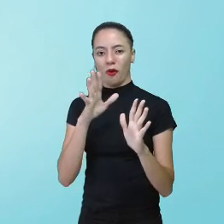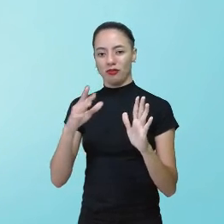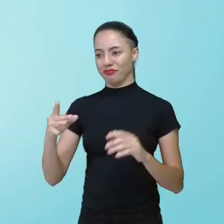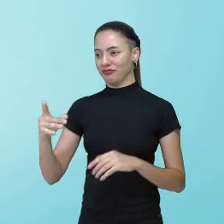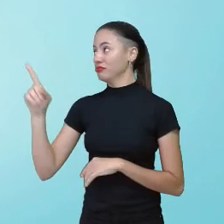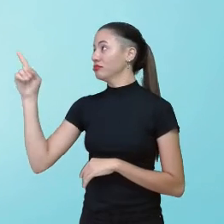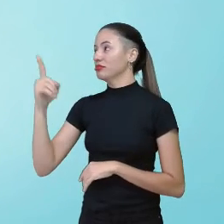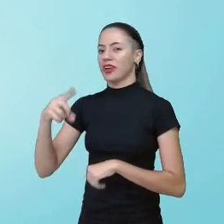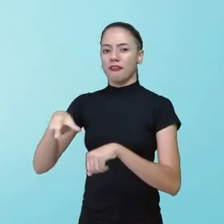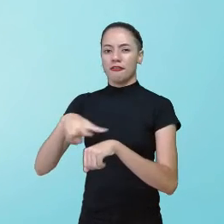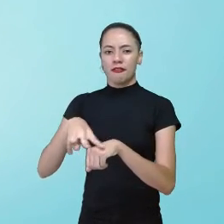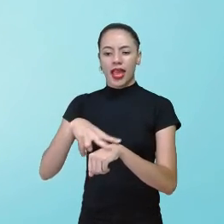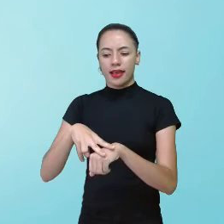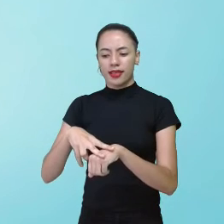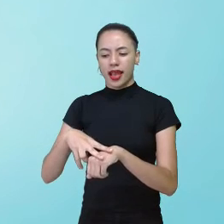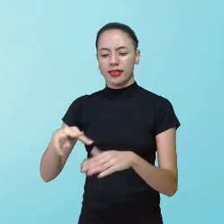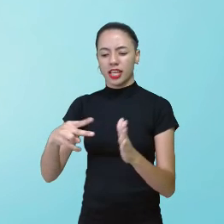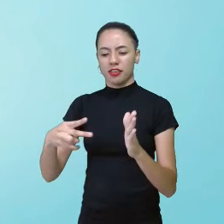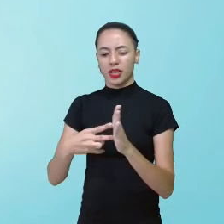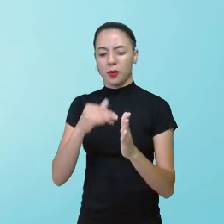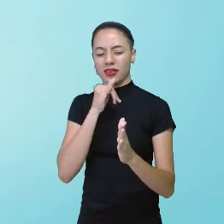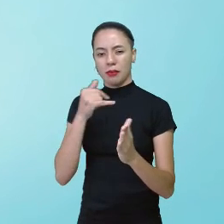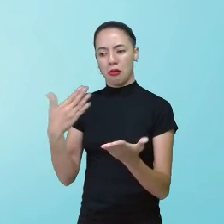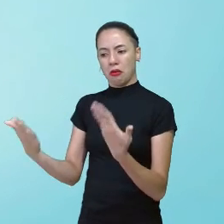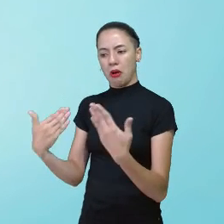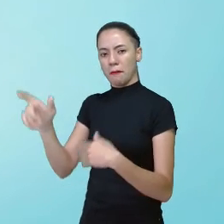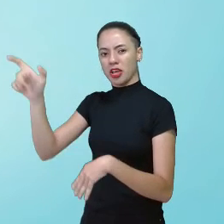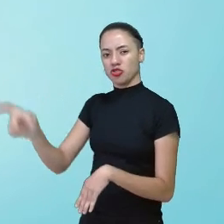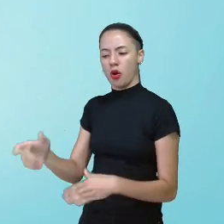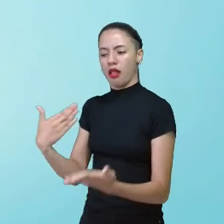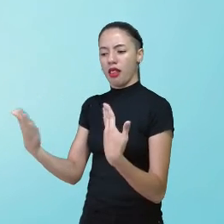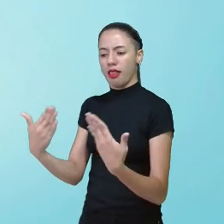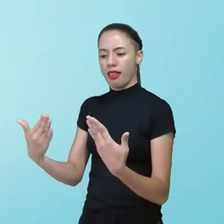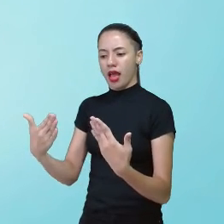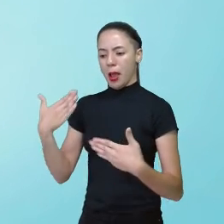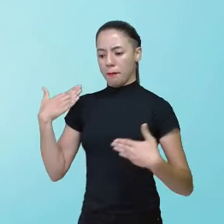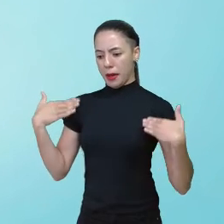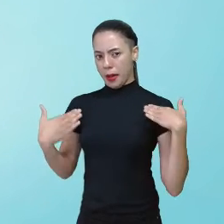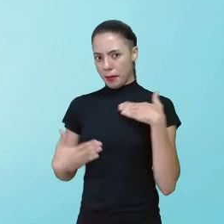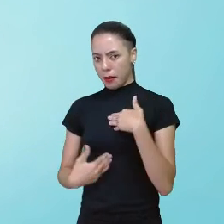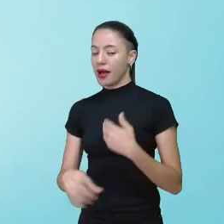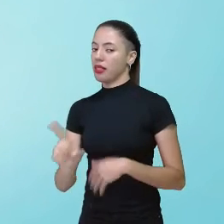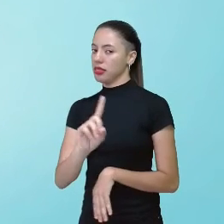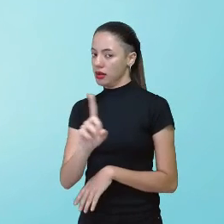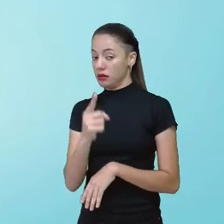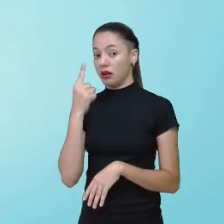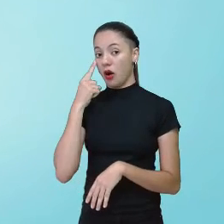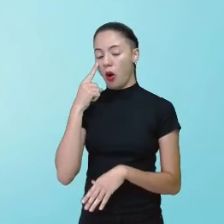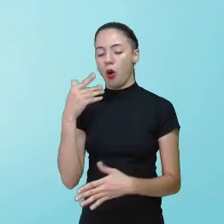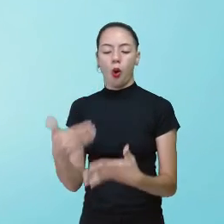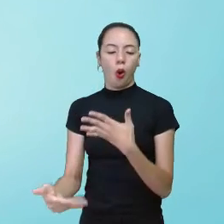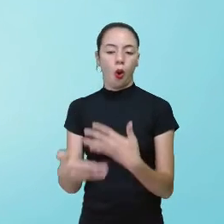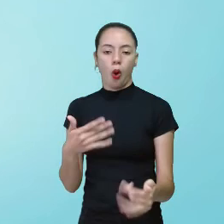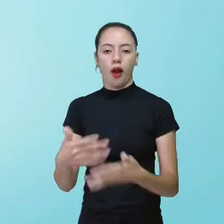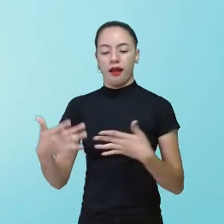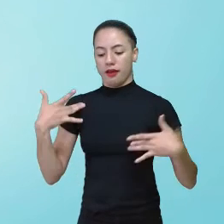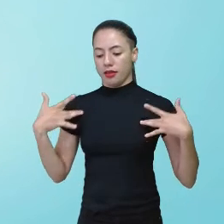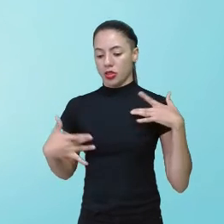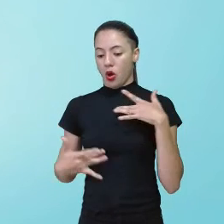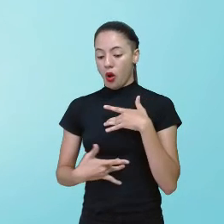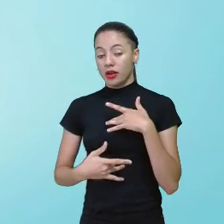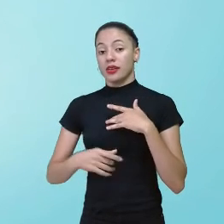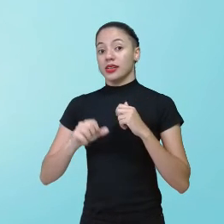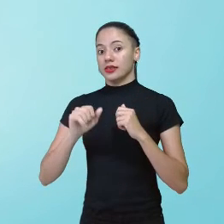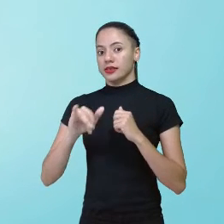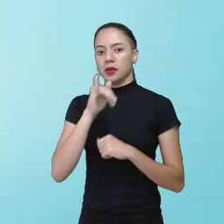pessoa chegar e ficar conversando comigo e pegando em mim e tal. Então, é disso que a gente tá falando. Então, qualquer toque, se esse toque for